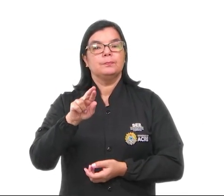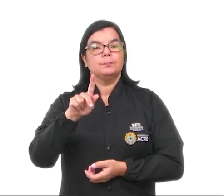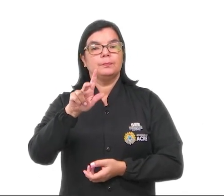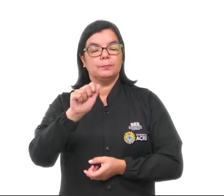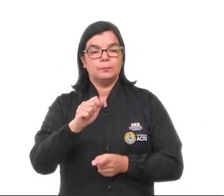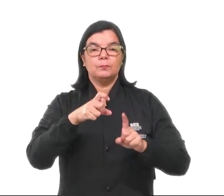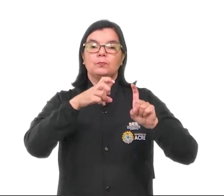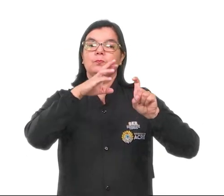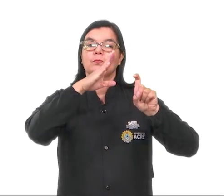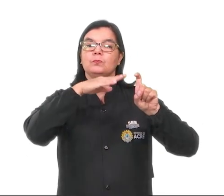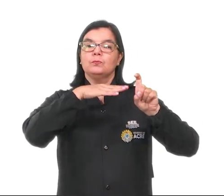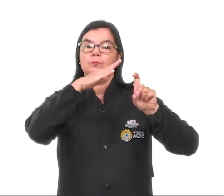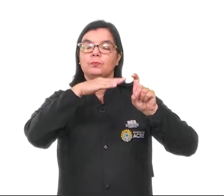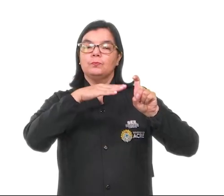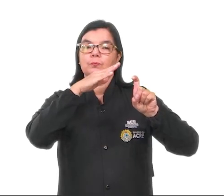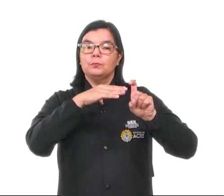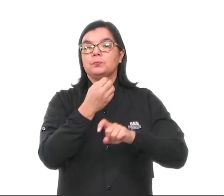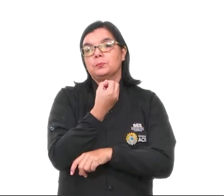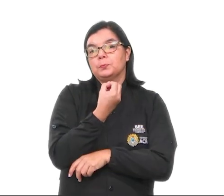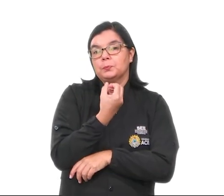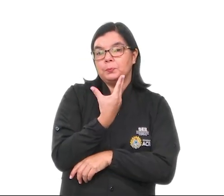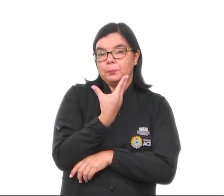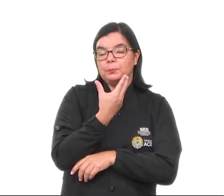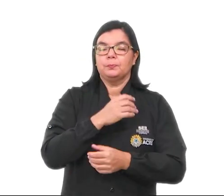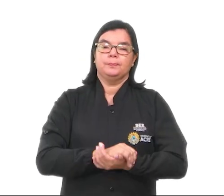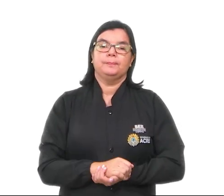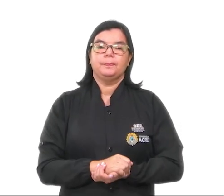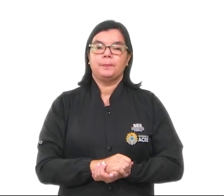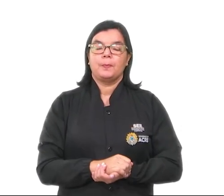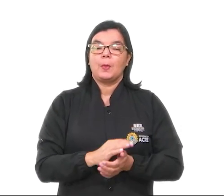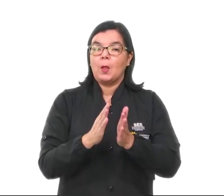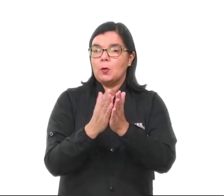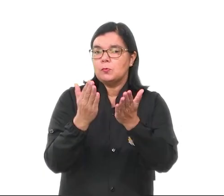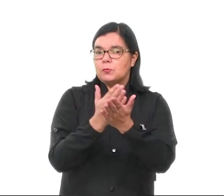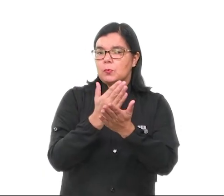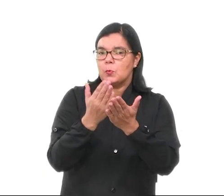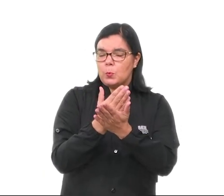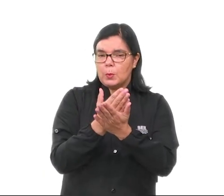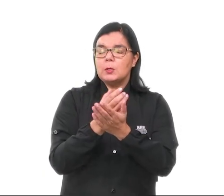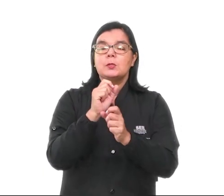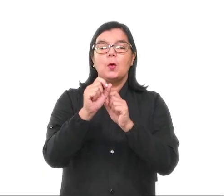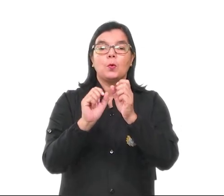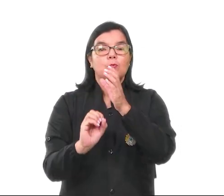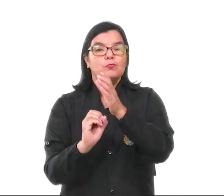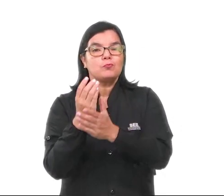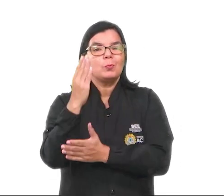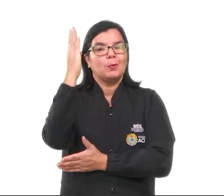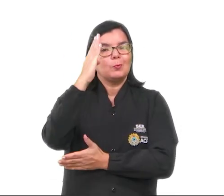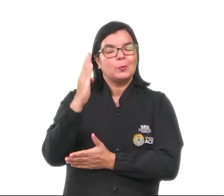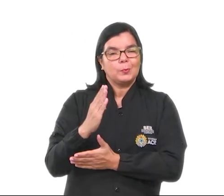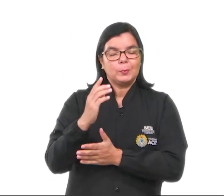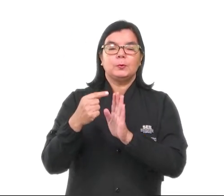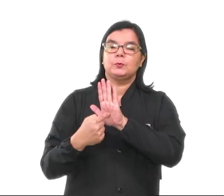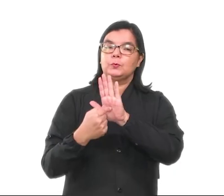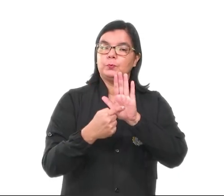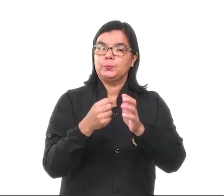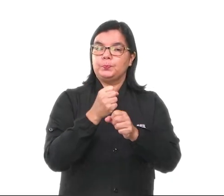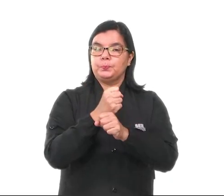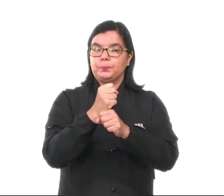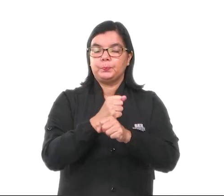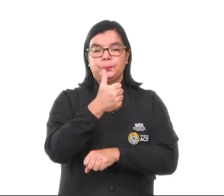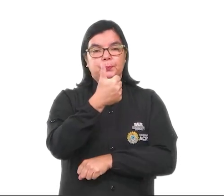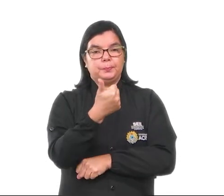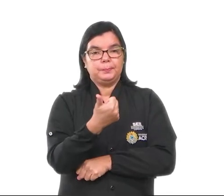do Homem Cordial. Esse livro, Raízes do Brasil, ele é um livro que foi publicado no ano de